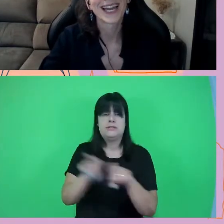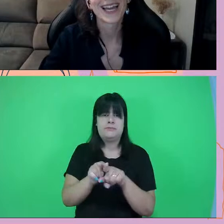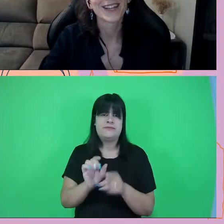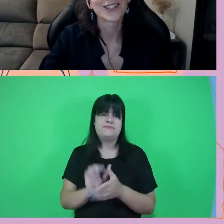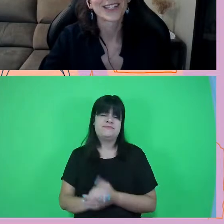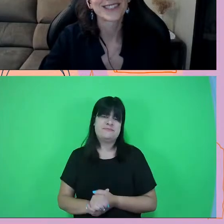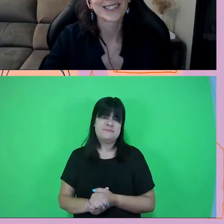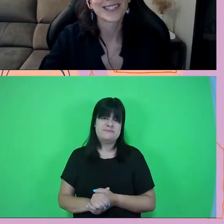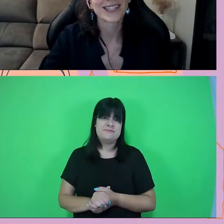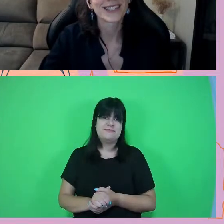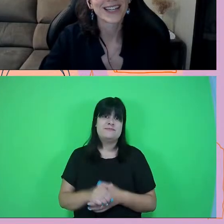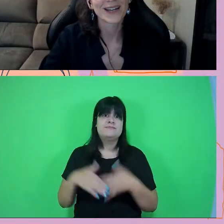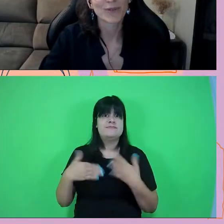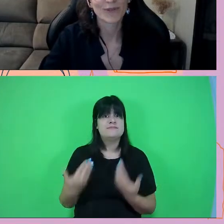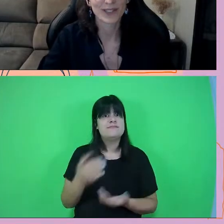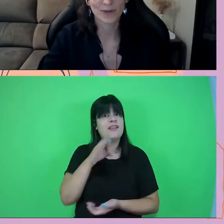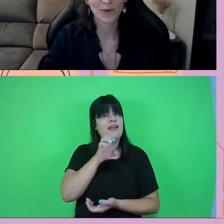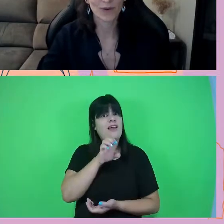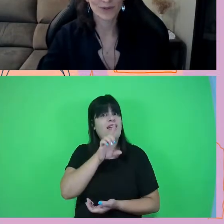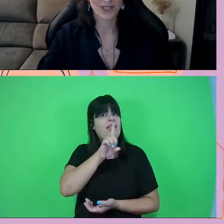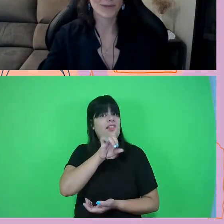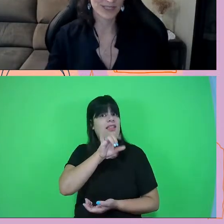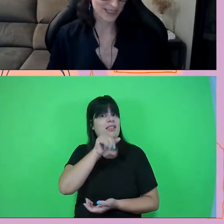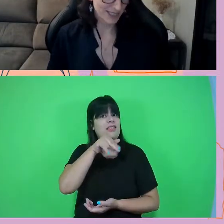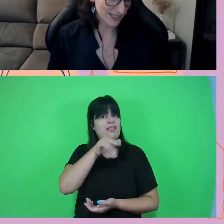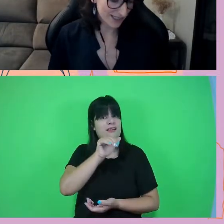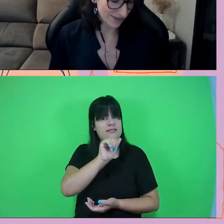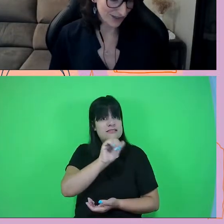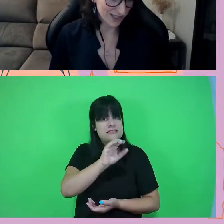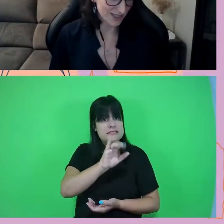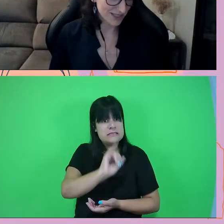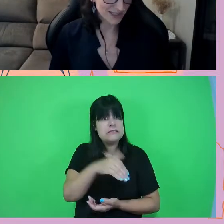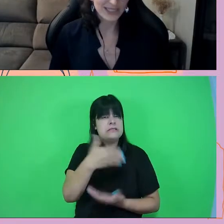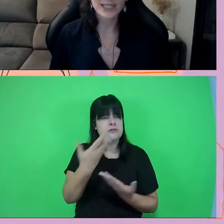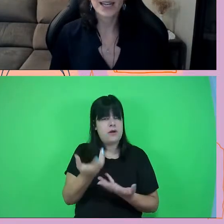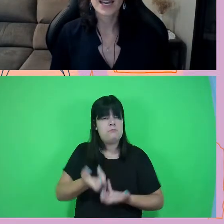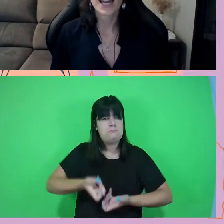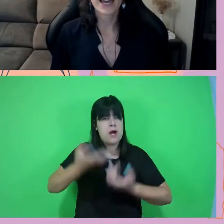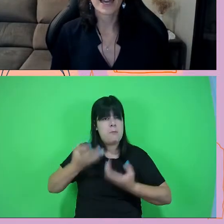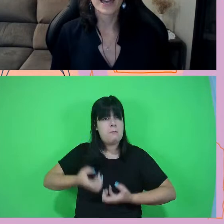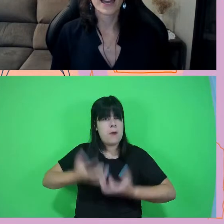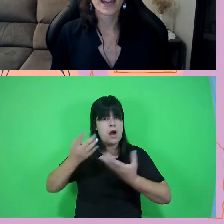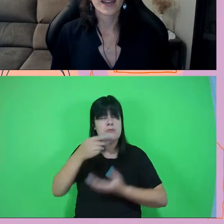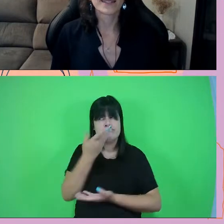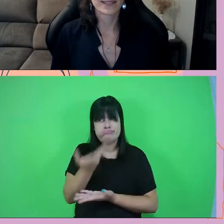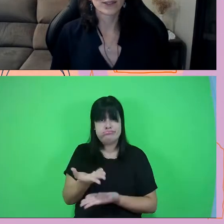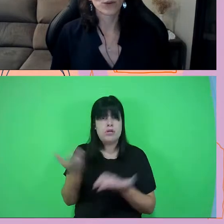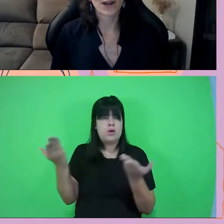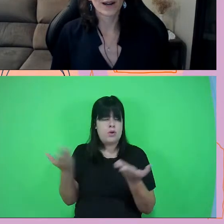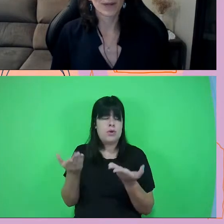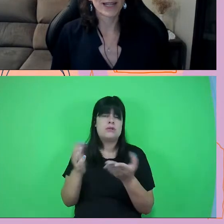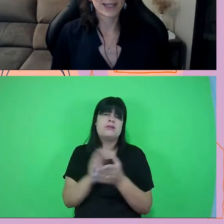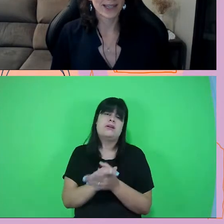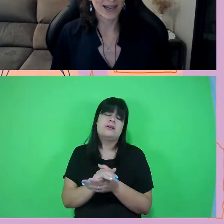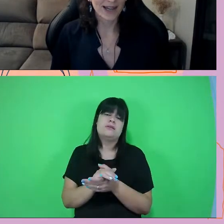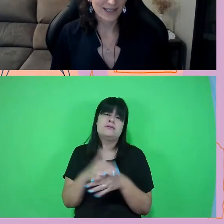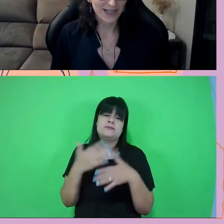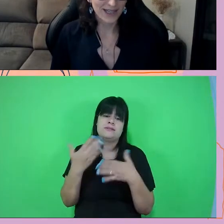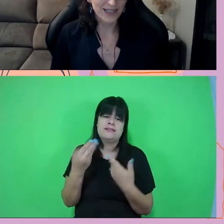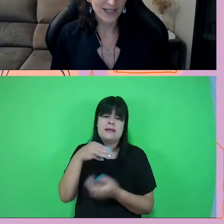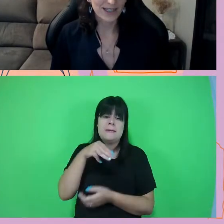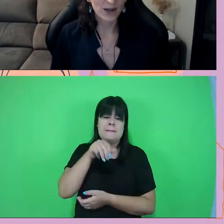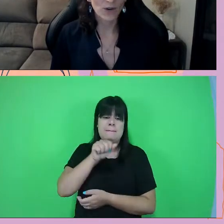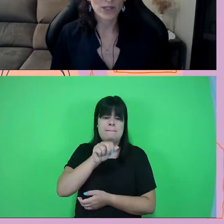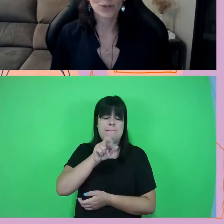Também. Ednancy, até aproveitando um pouco do que você está falando, assim, você citou a Mayra Aguiar,